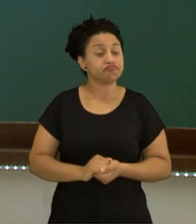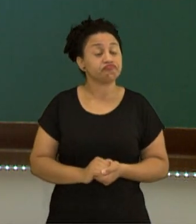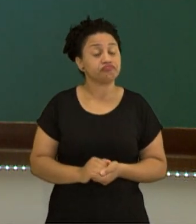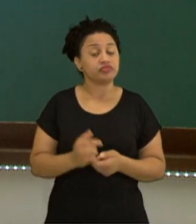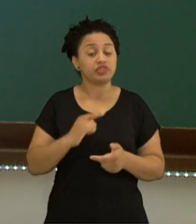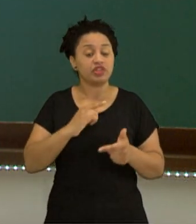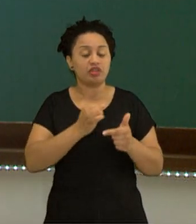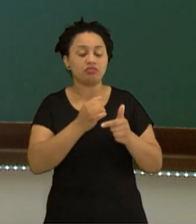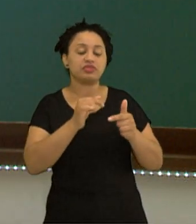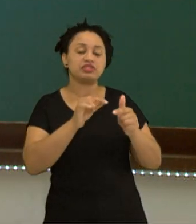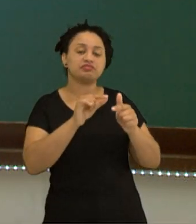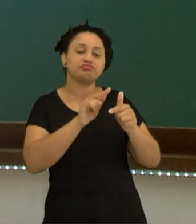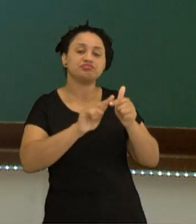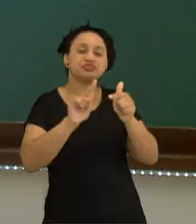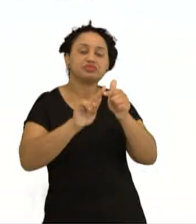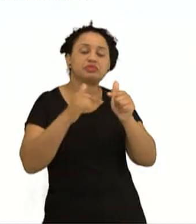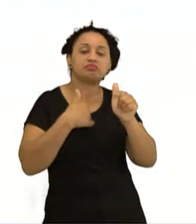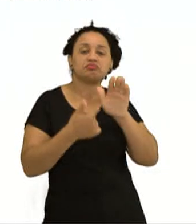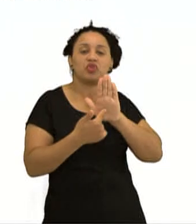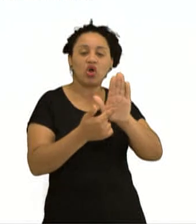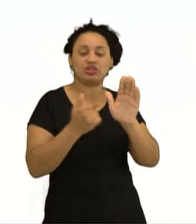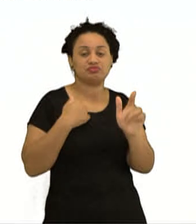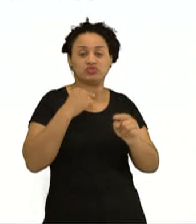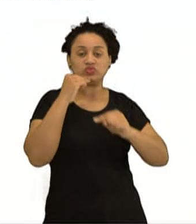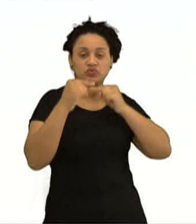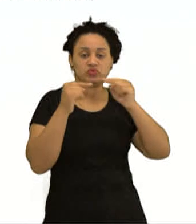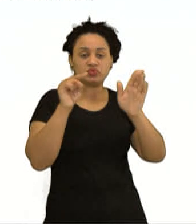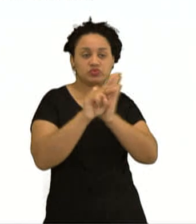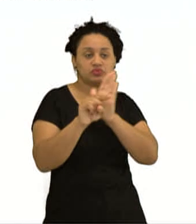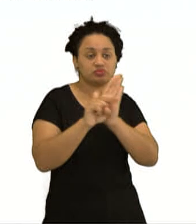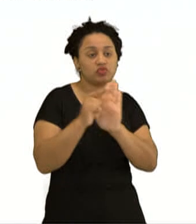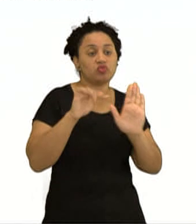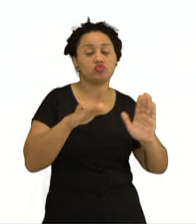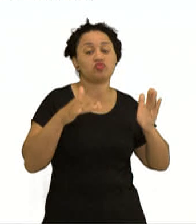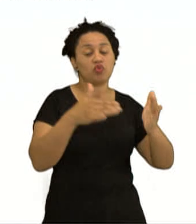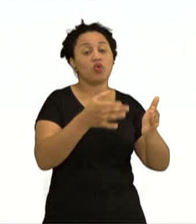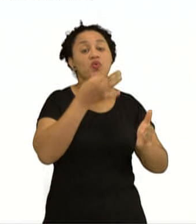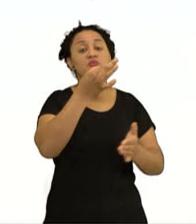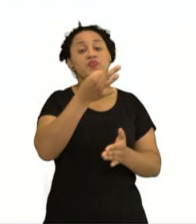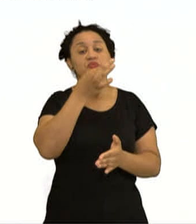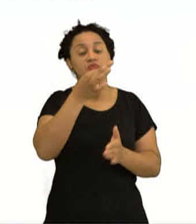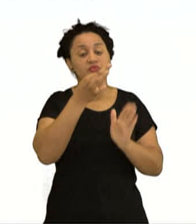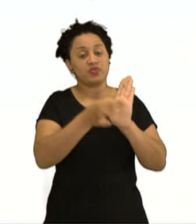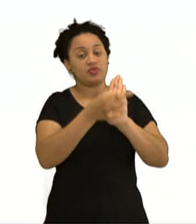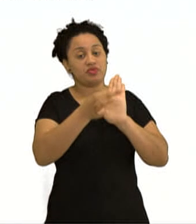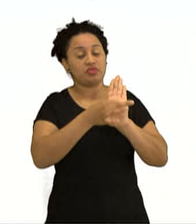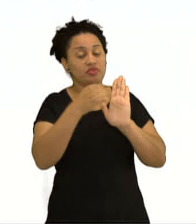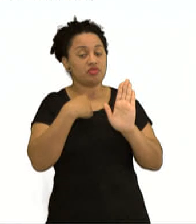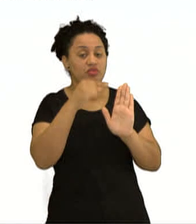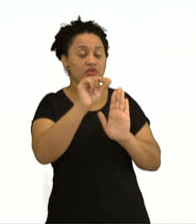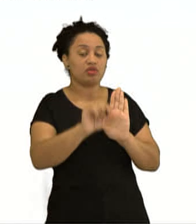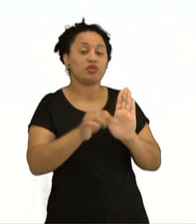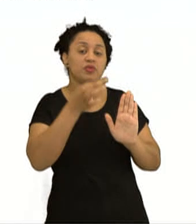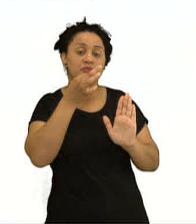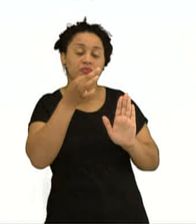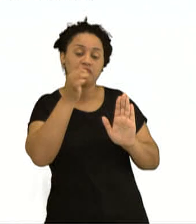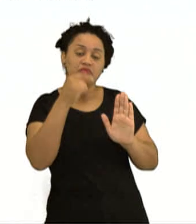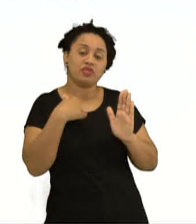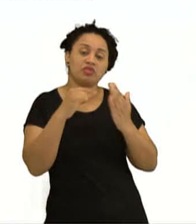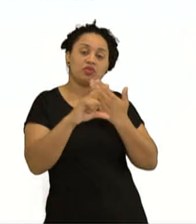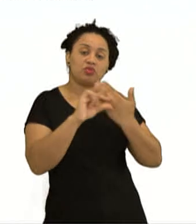Problematiza algumas questões sobre determinado assunto, focadas pela opinião do autor e geralmente apresenta